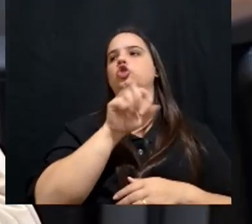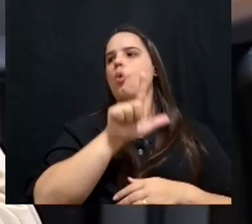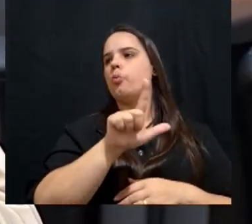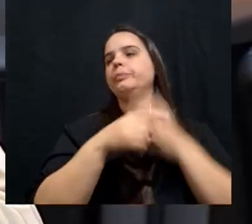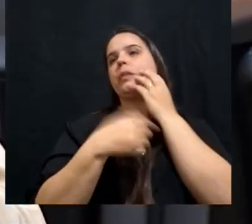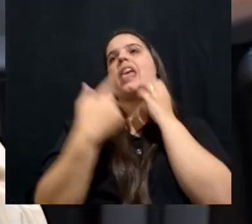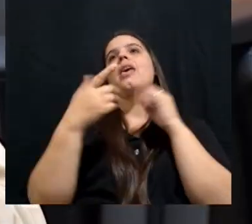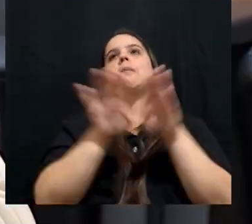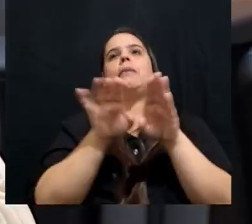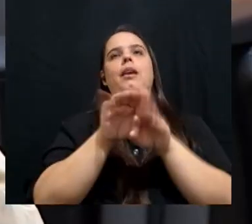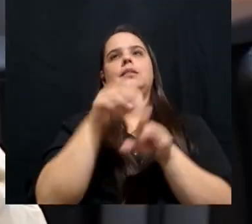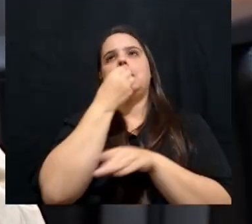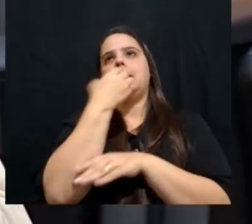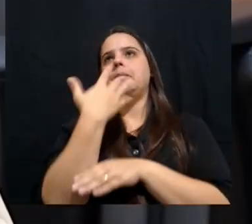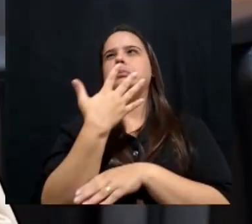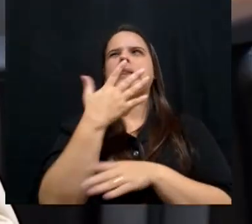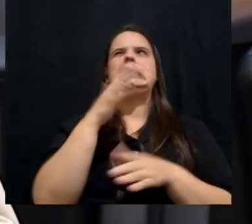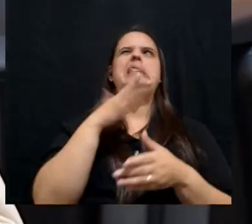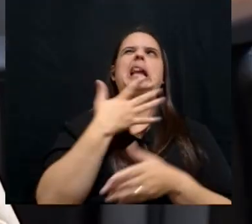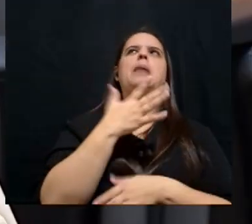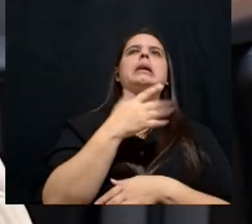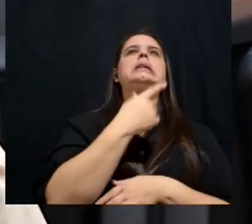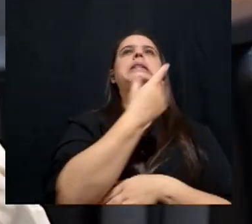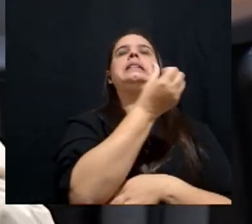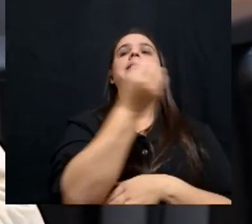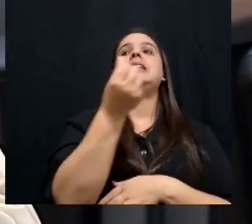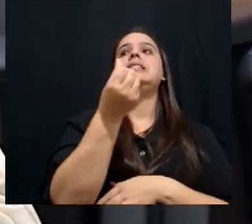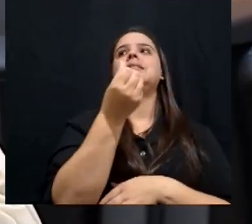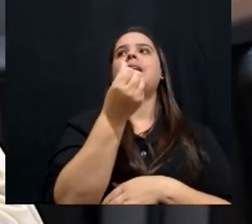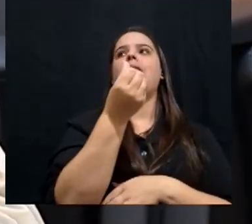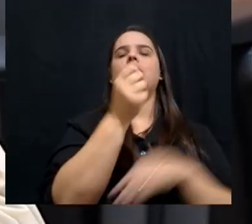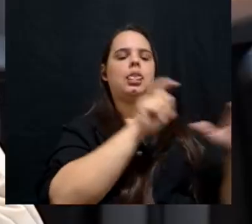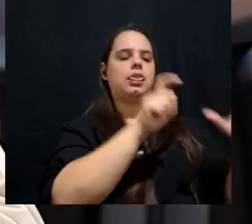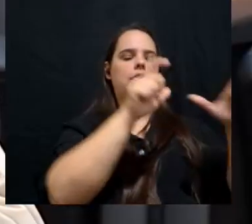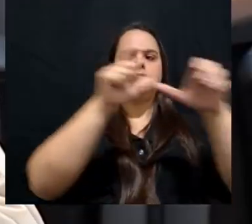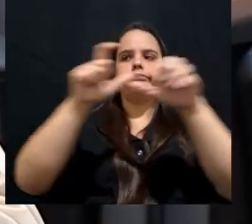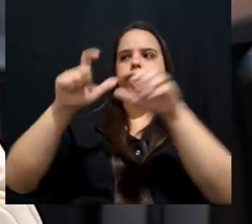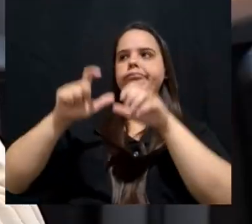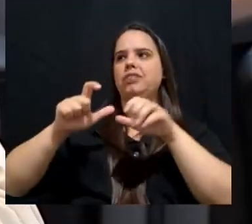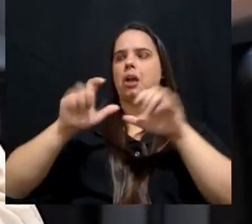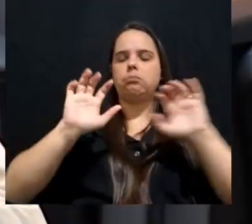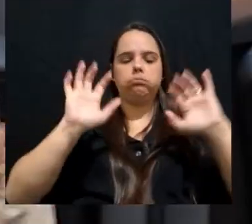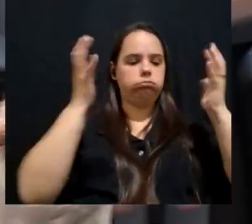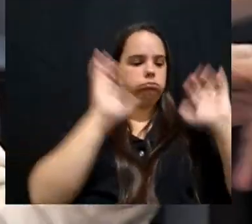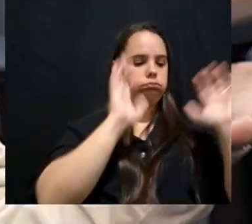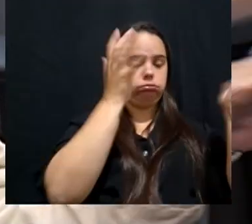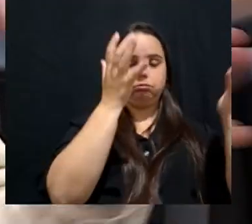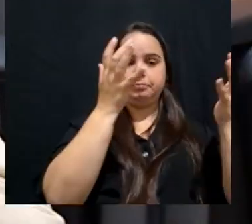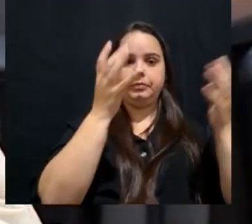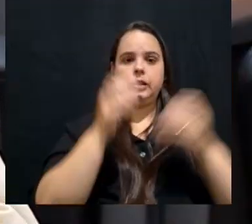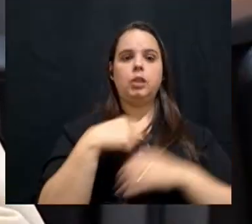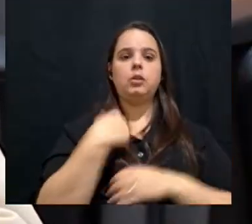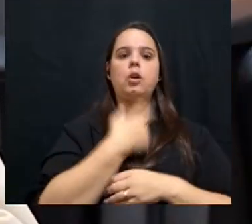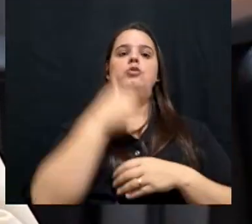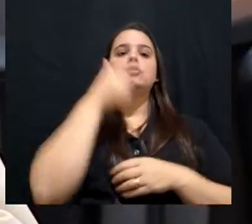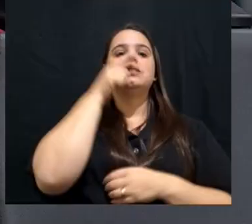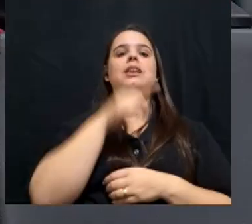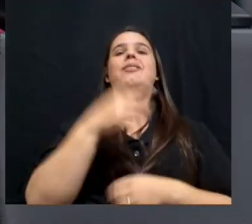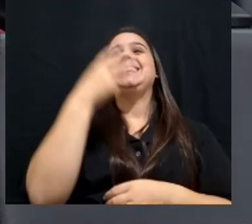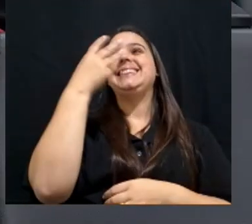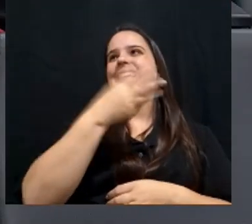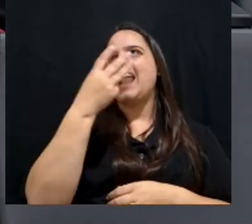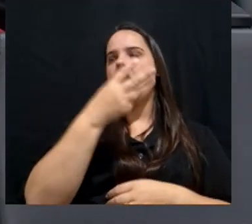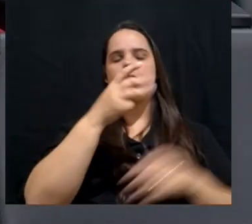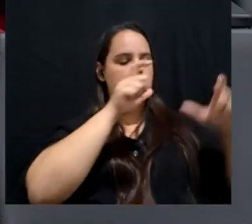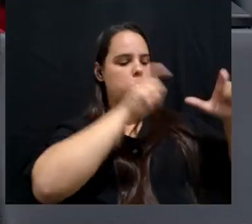de 16 shows pela cidade, mas a gente conseguiu garantir 3 e indicamos que fossem nesses locais aí, valeu